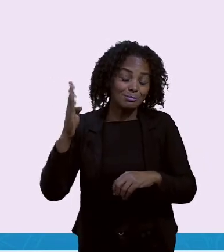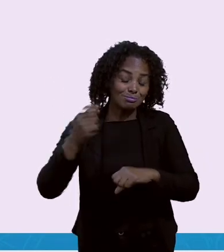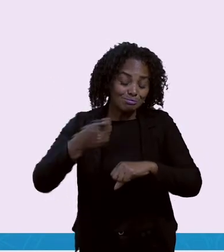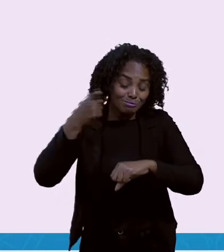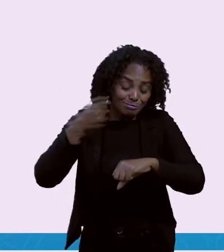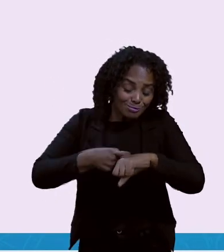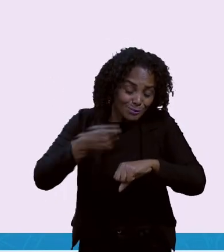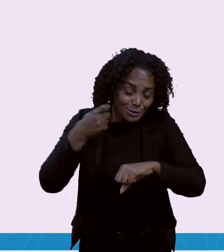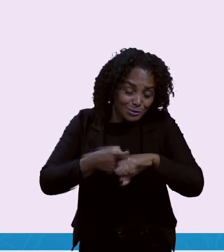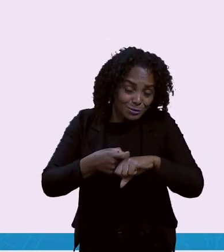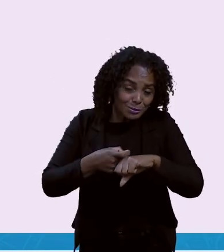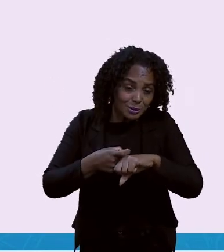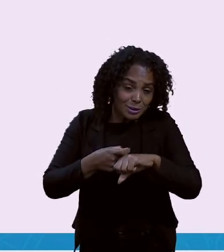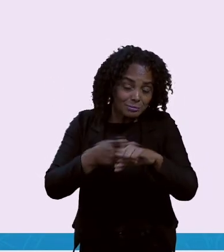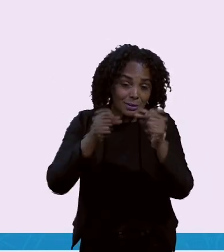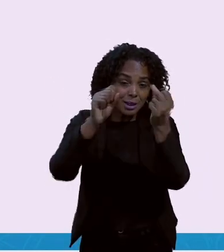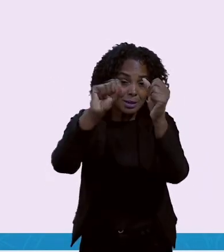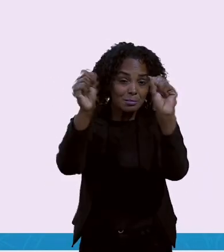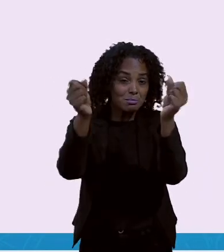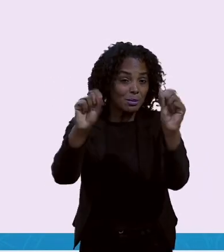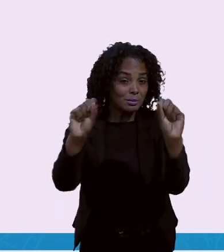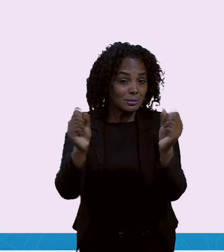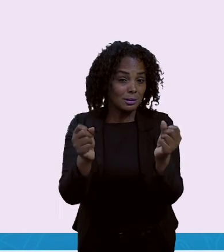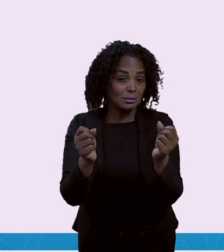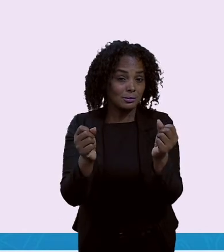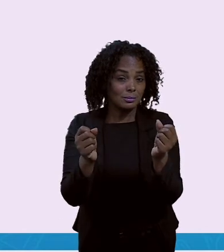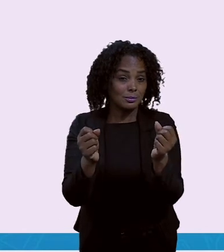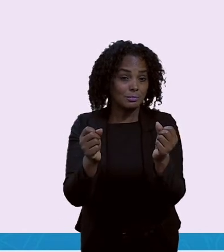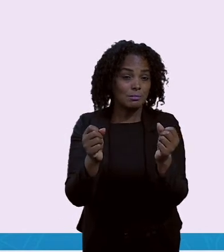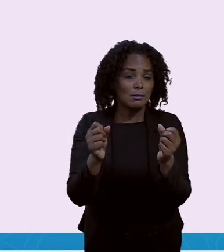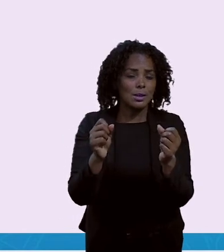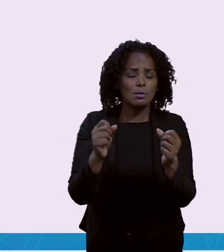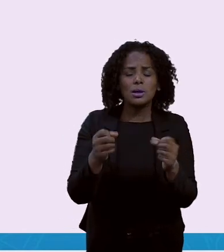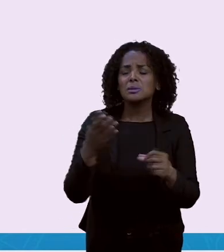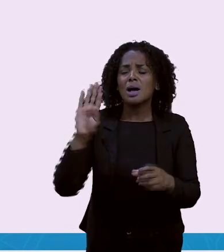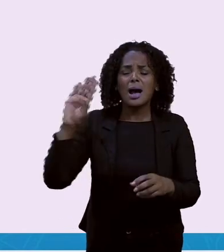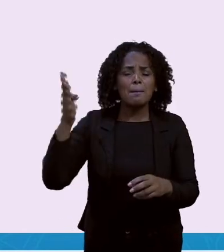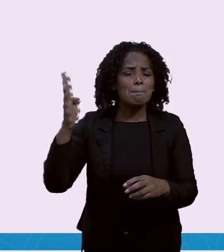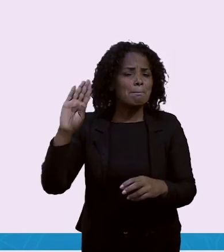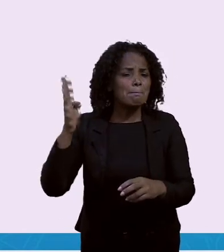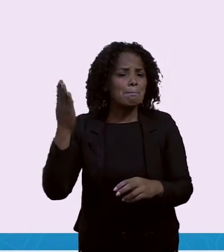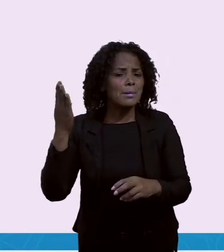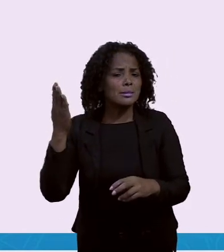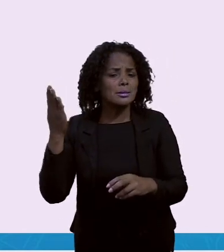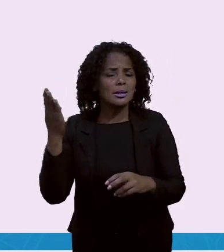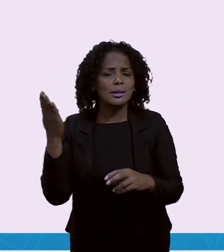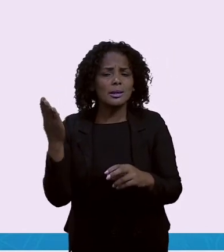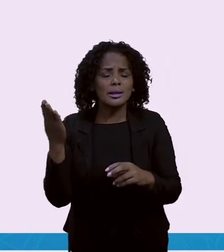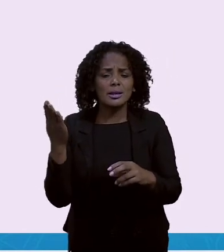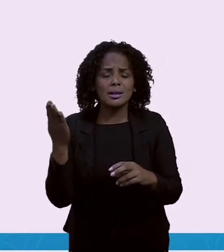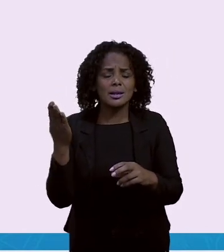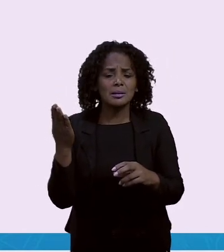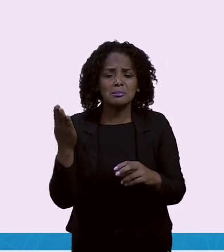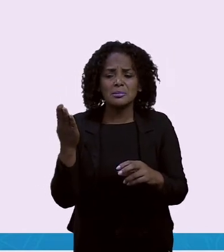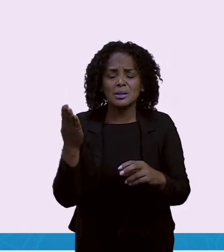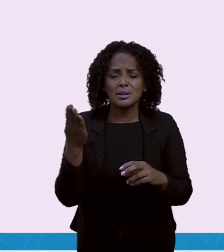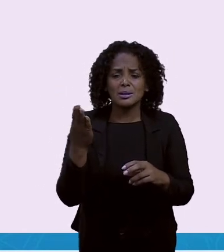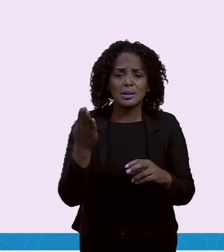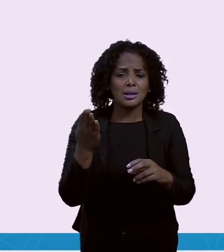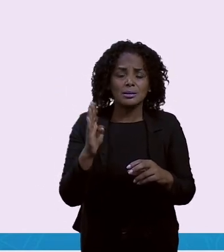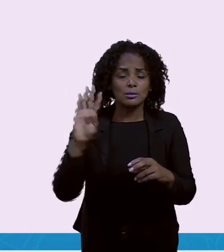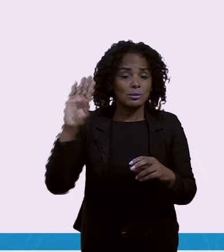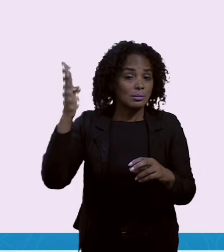tá? Enquanto a madeira é danificada fortemente pela ação de agentes externos. O que é